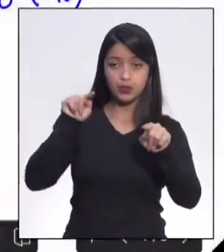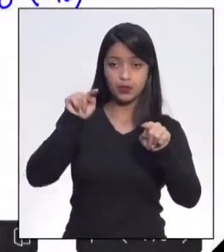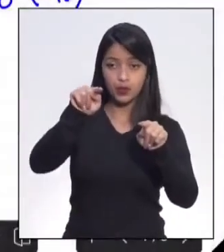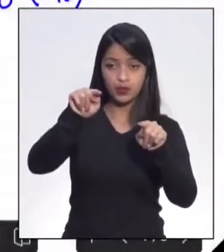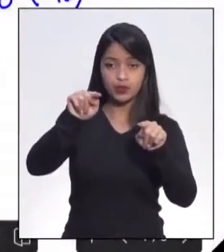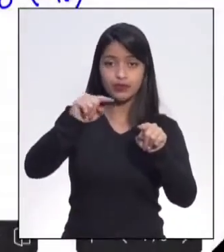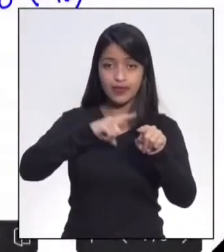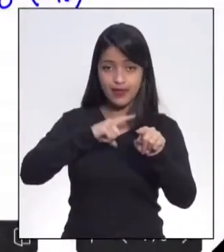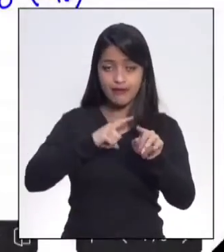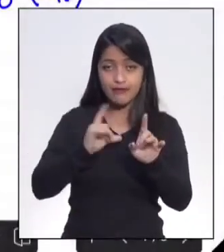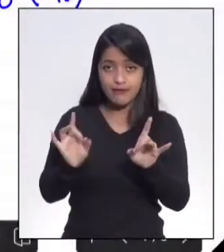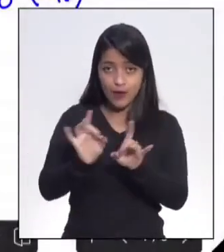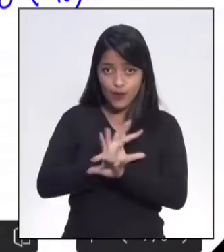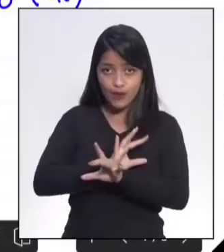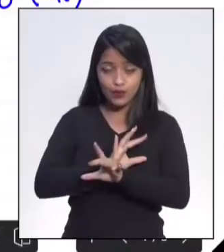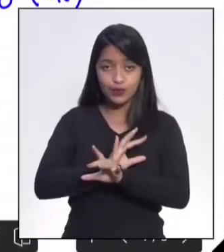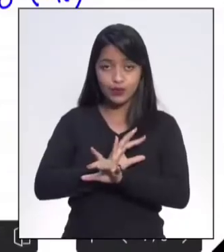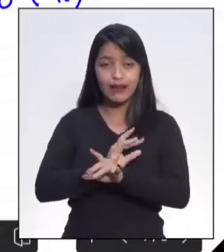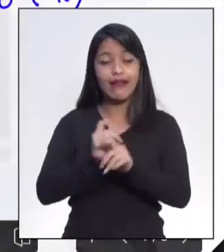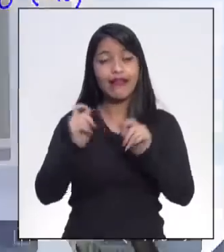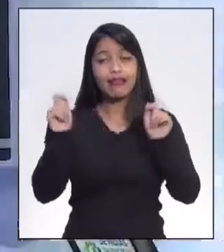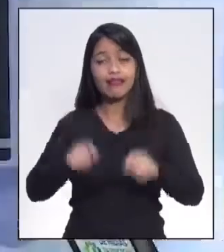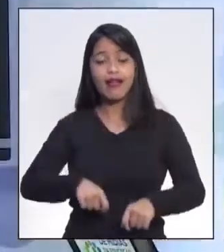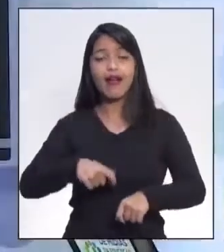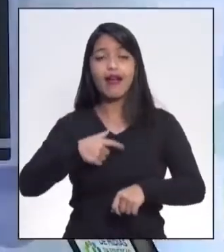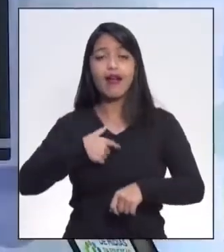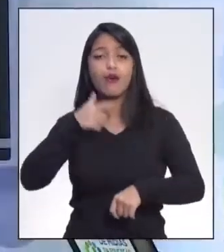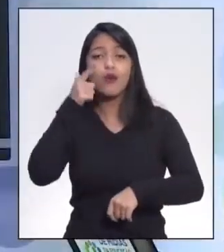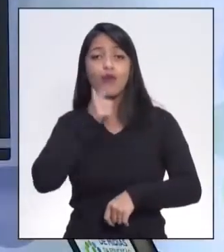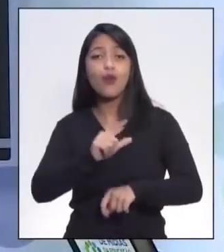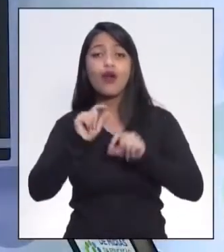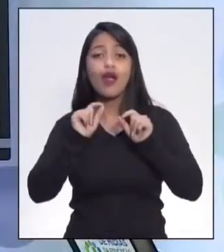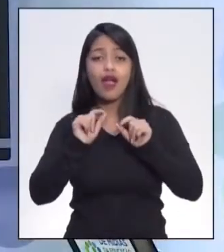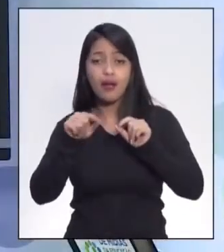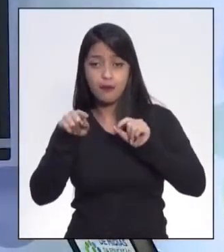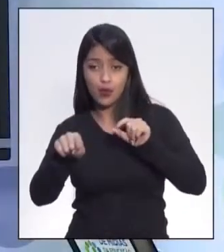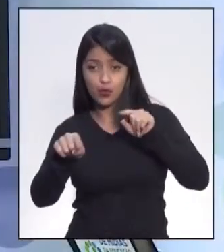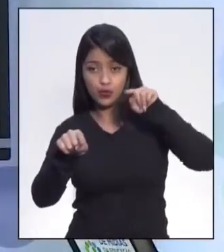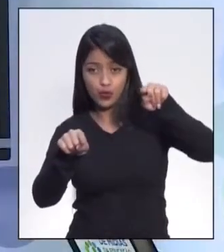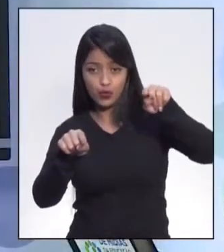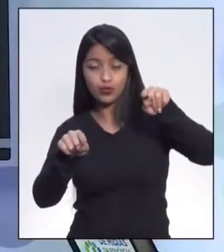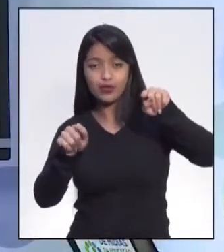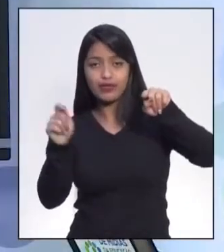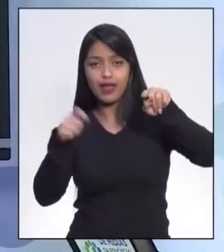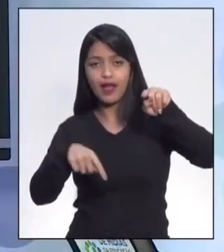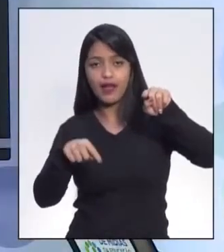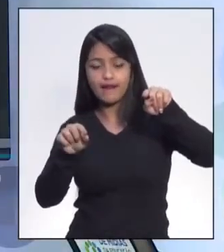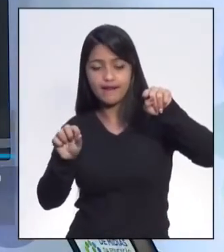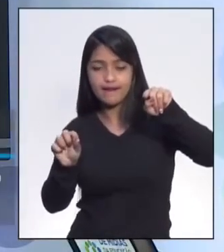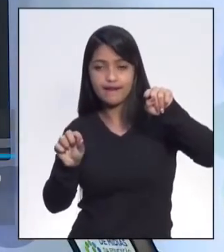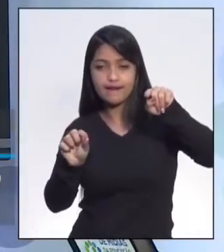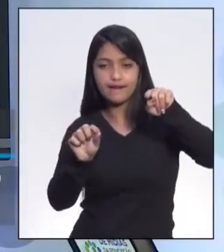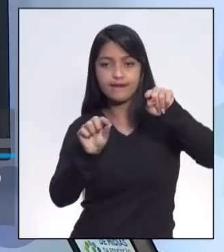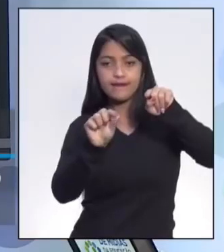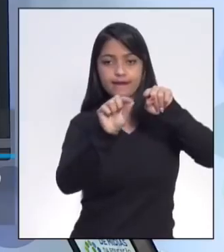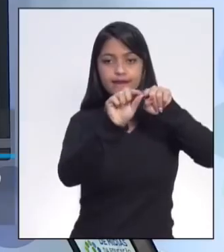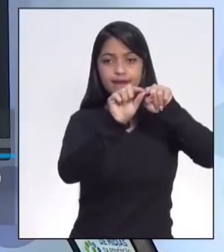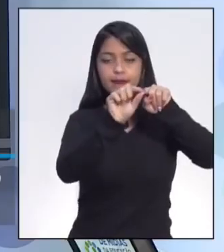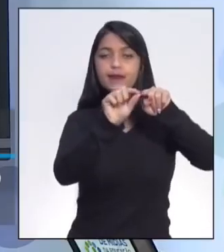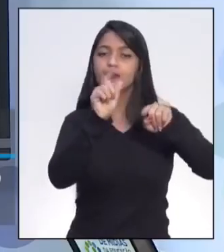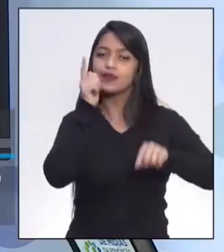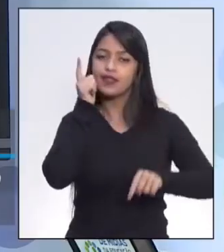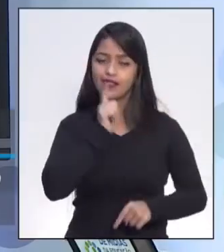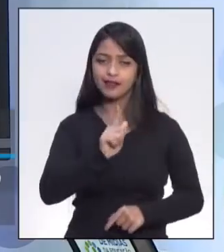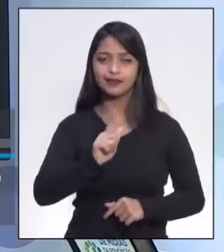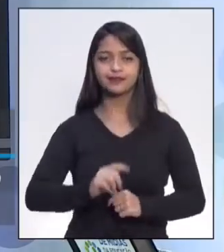posso fazer ou traçar o gráfico entre eles. Lembrando que